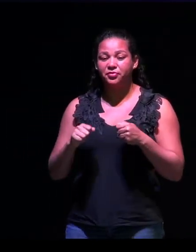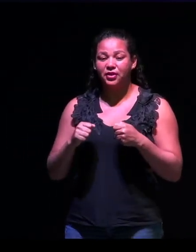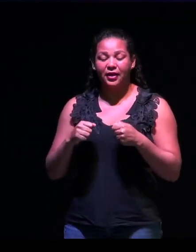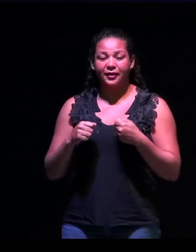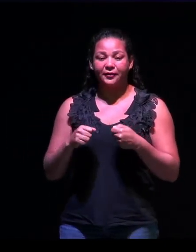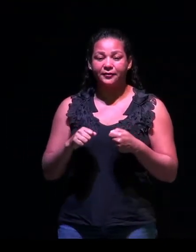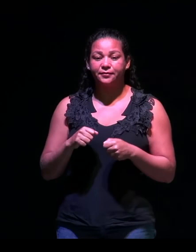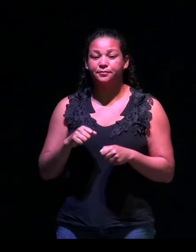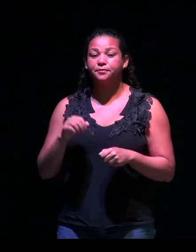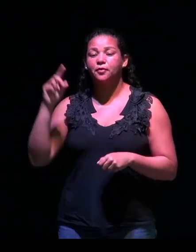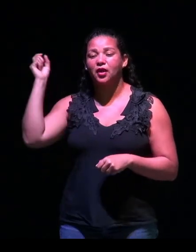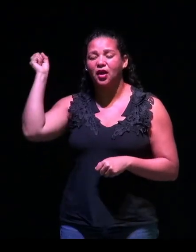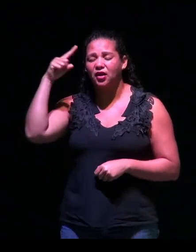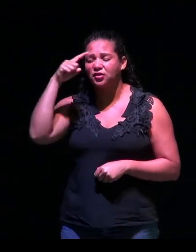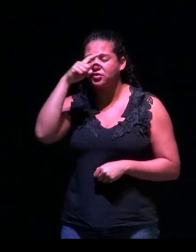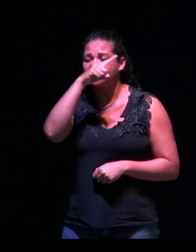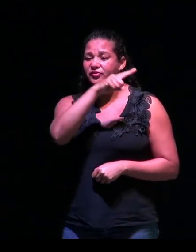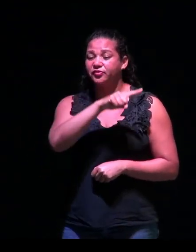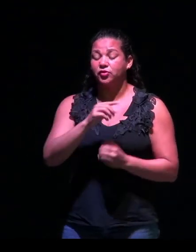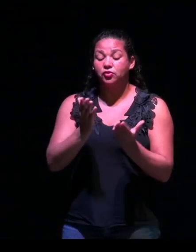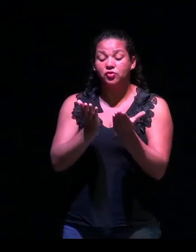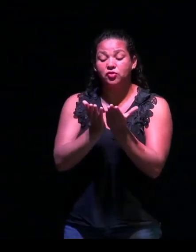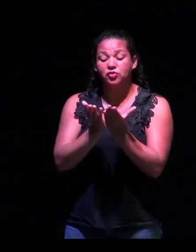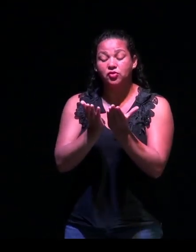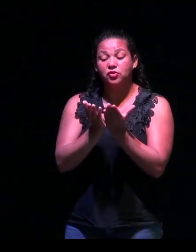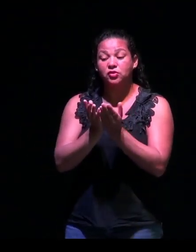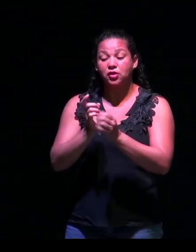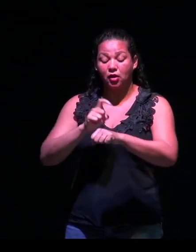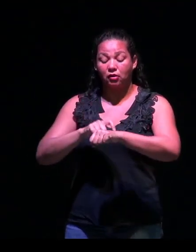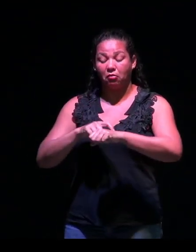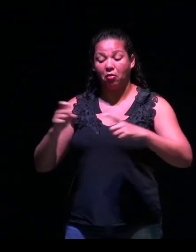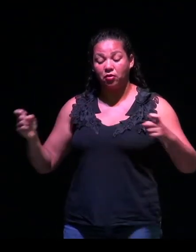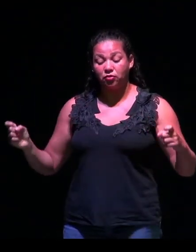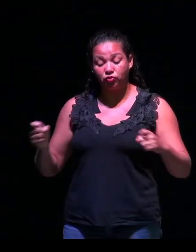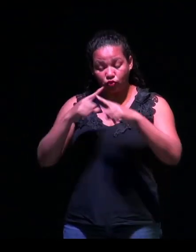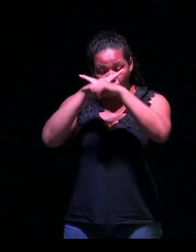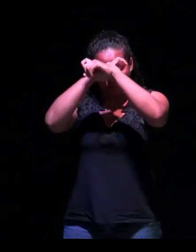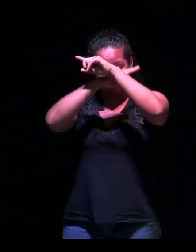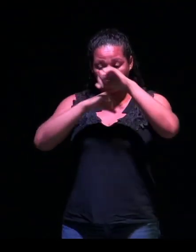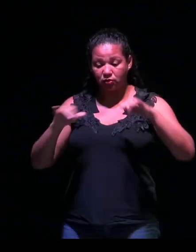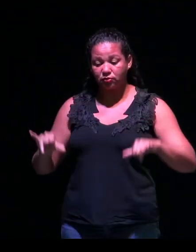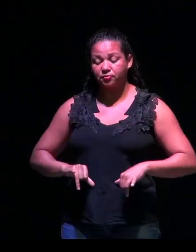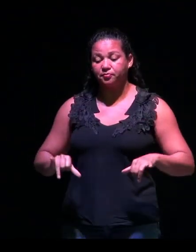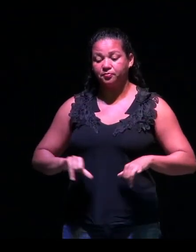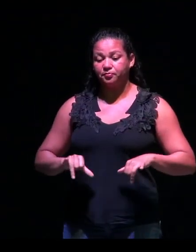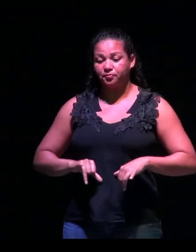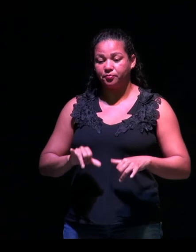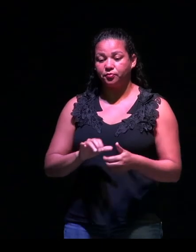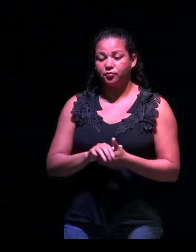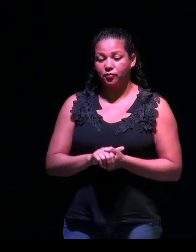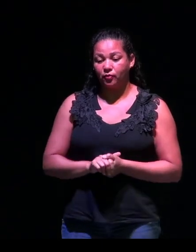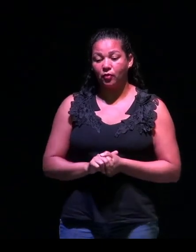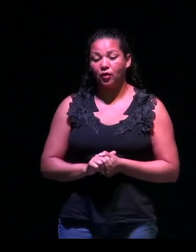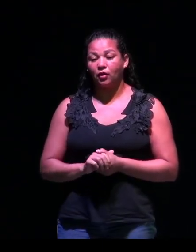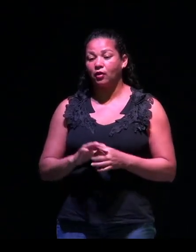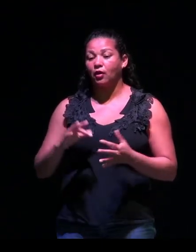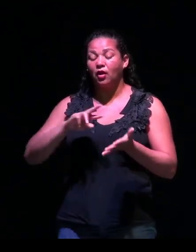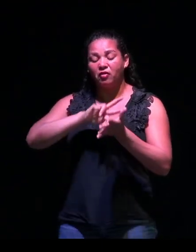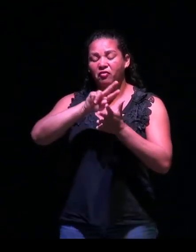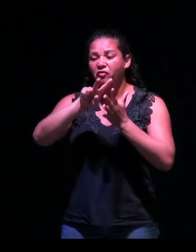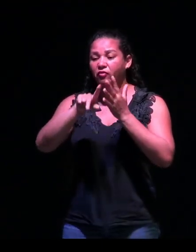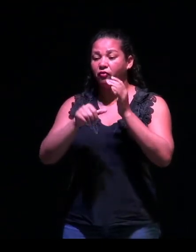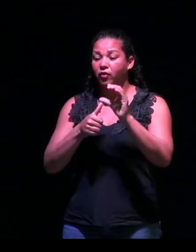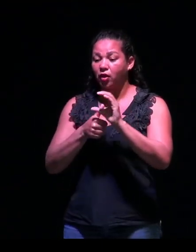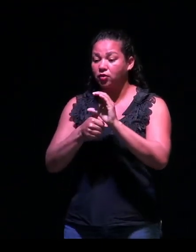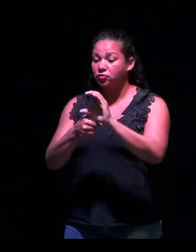ser difícil ser crente nessa época. Agora sabe o que vai acontecer? Graças a Deus, que muitos crentes que relaxaram,